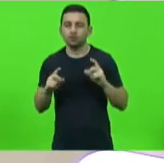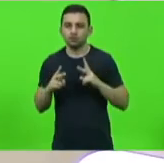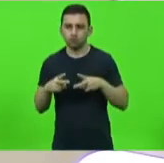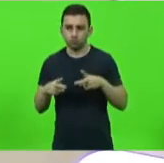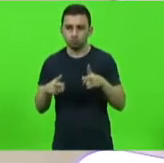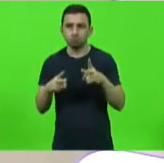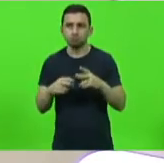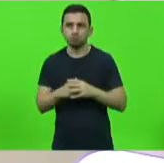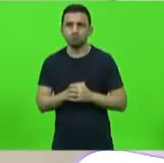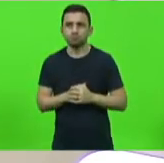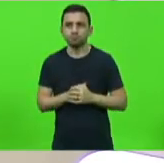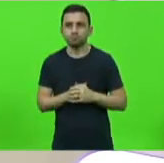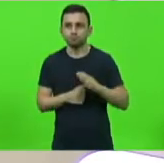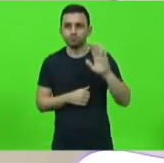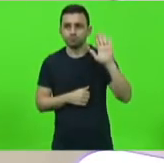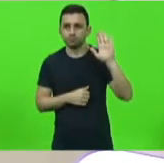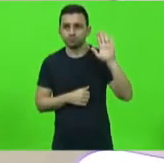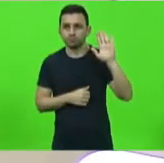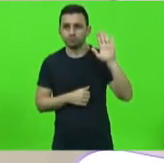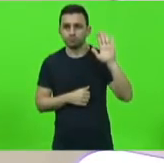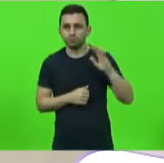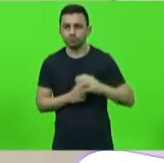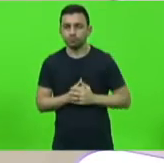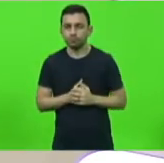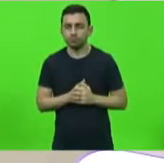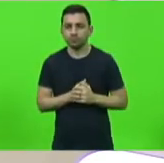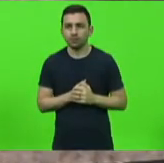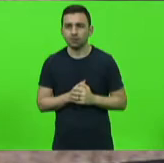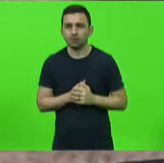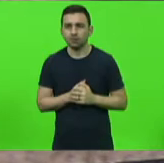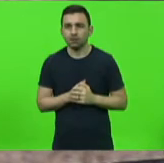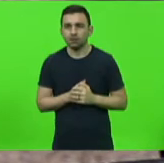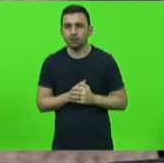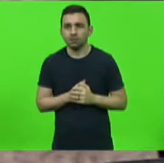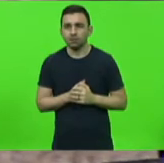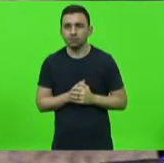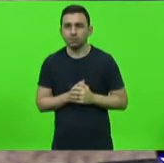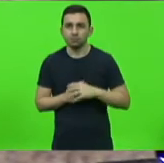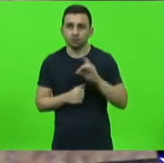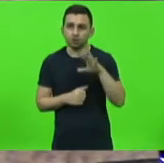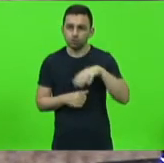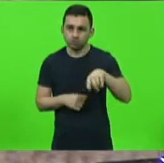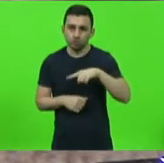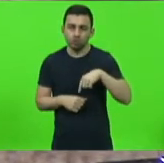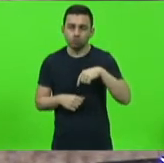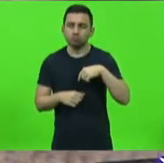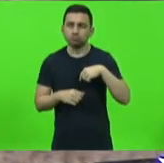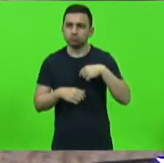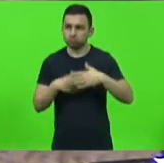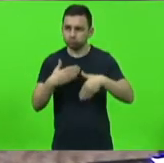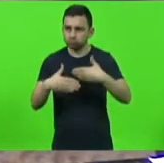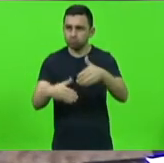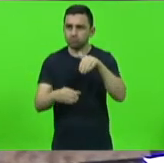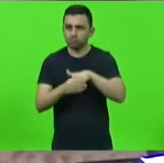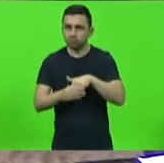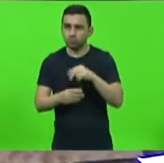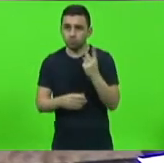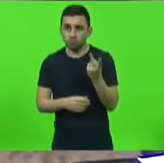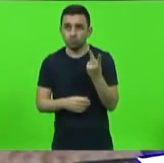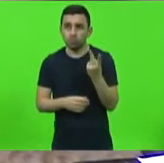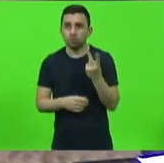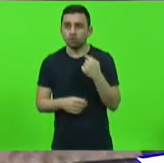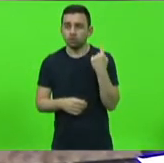complementar. Encaminhamento de voto, com a palavra o deputado José Lopes. Para a gente encaminhar o voto 2, no sentido de